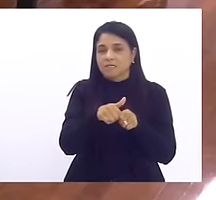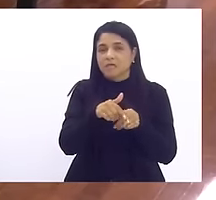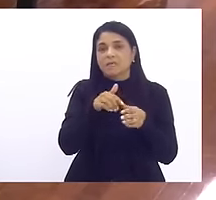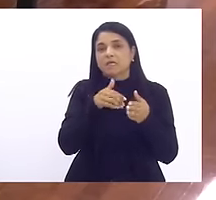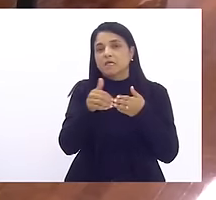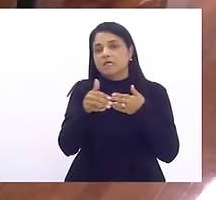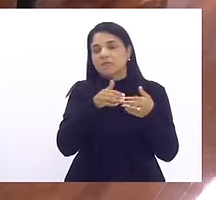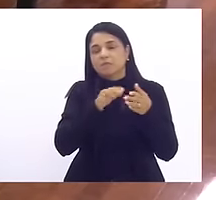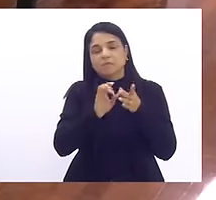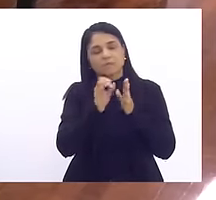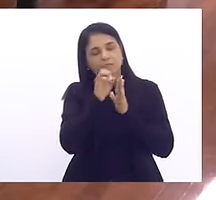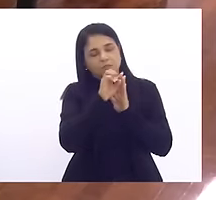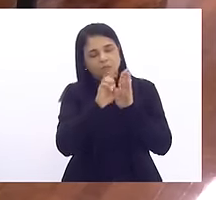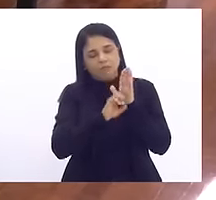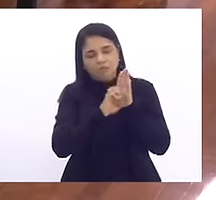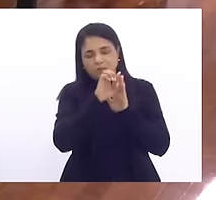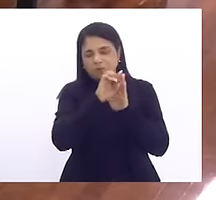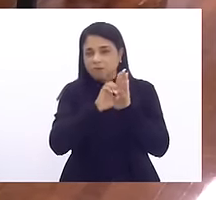abrir